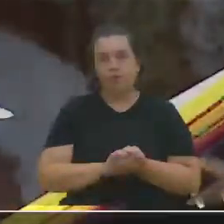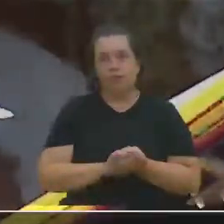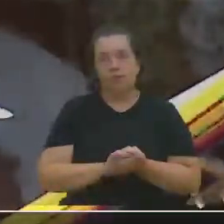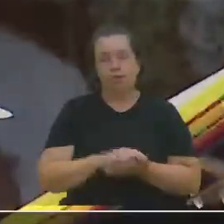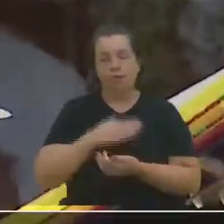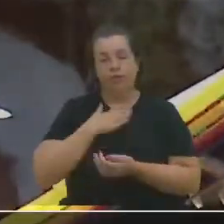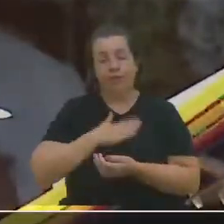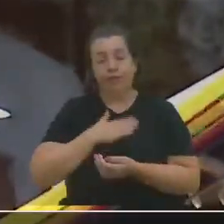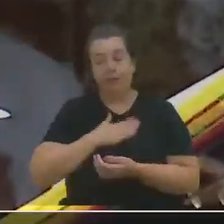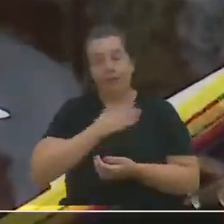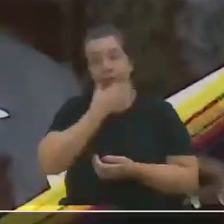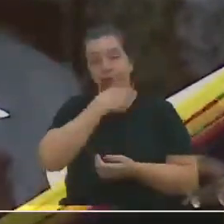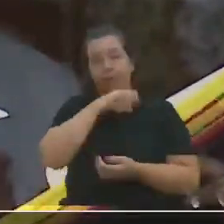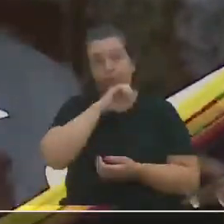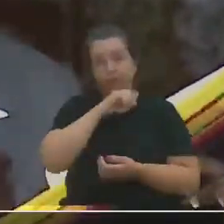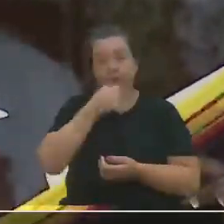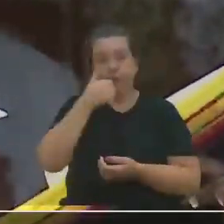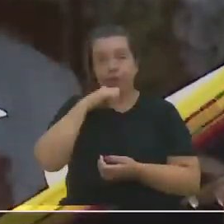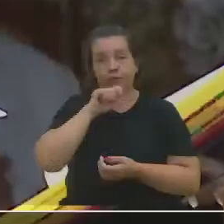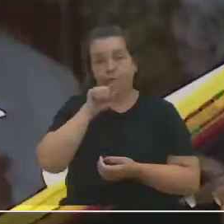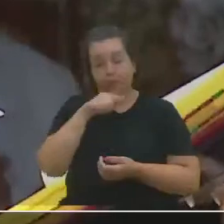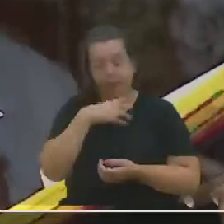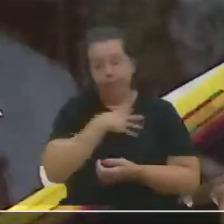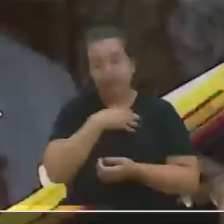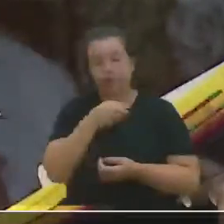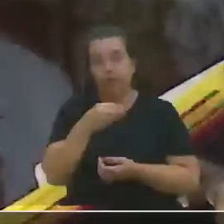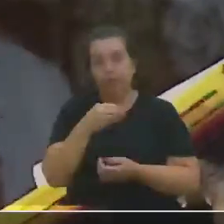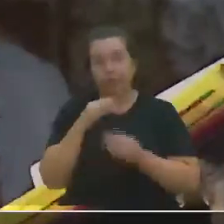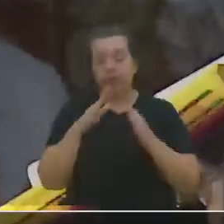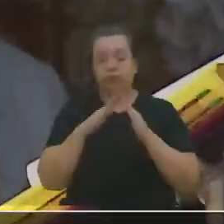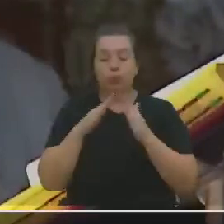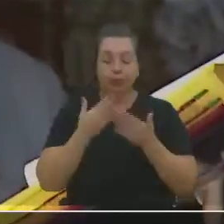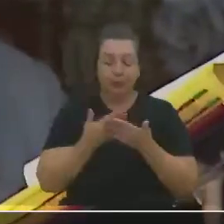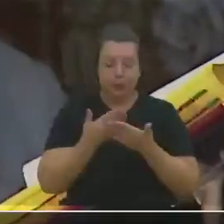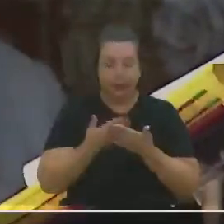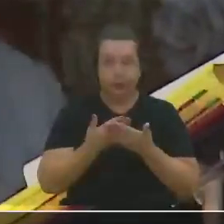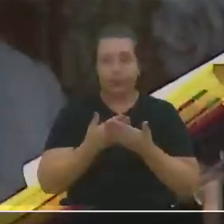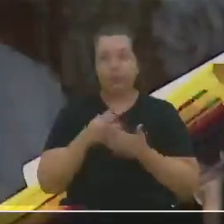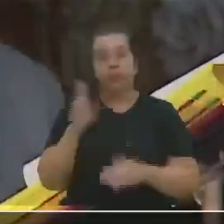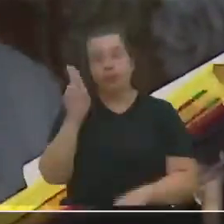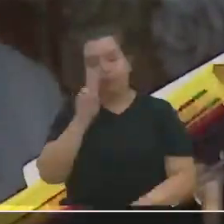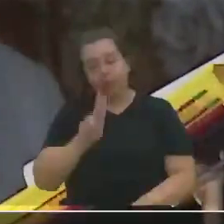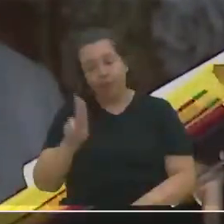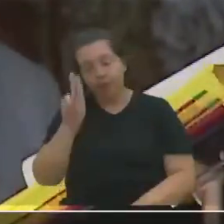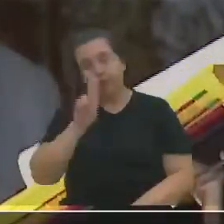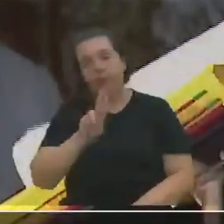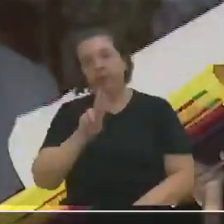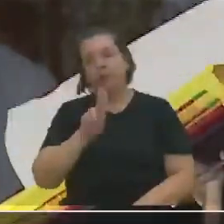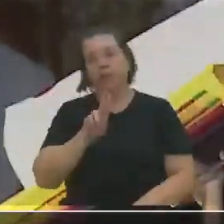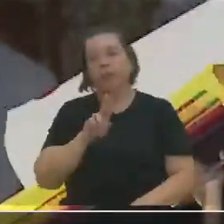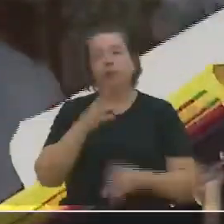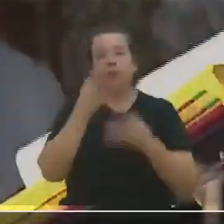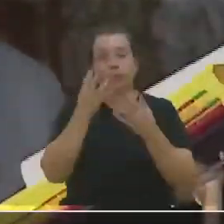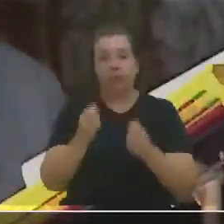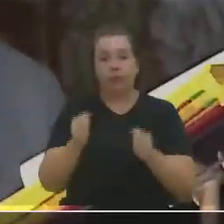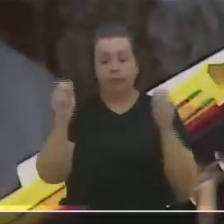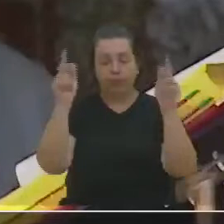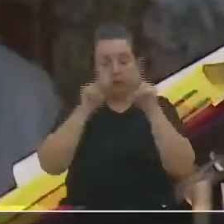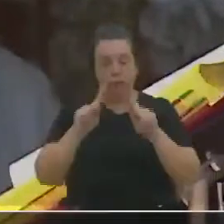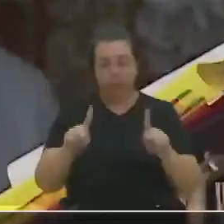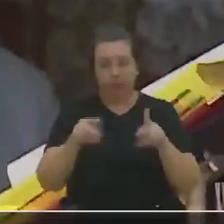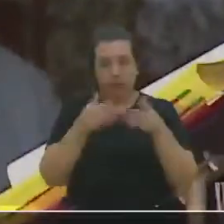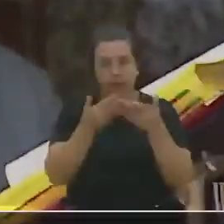Querido Pai, você que tem seu filho no colégio, na universidade, receba esta